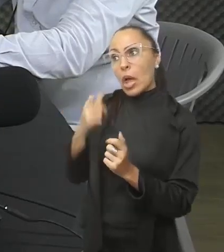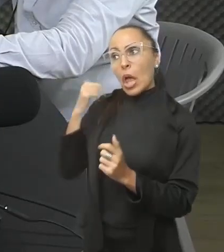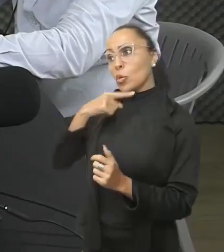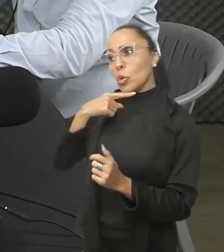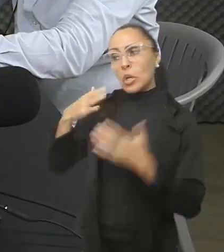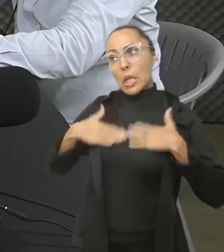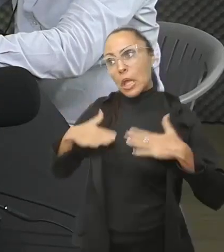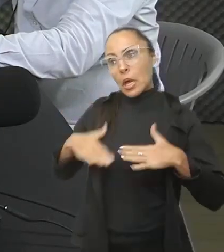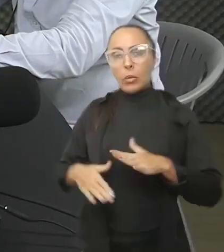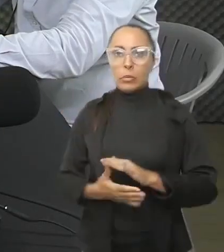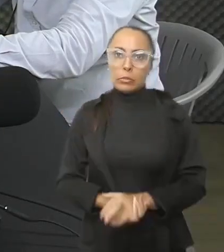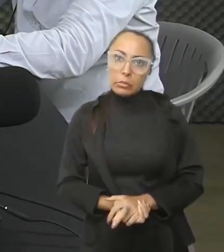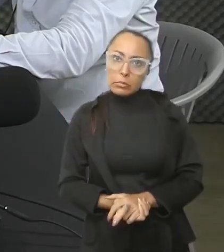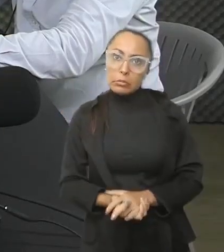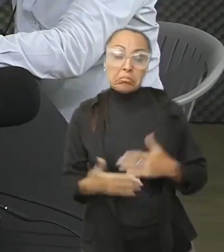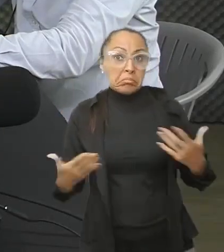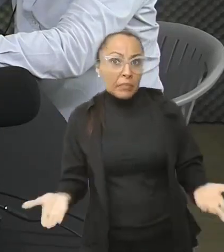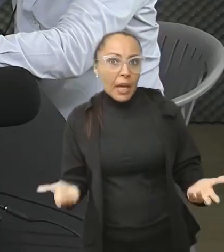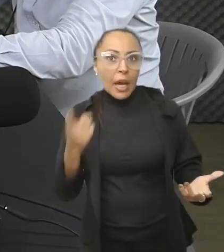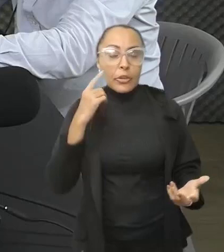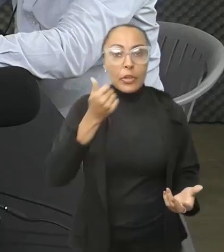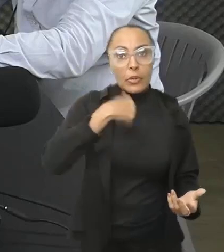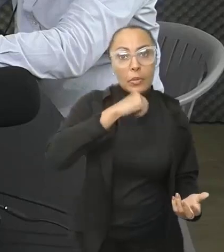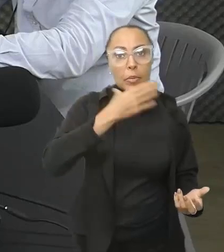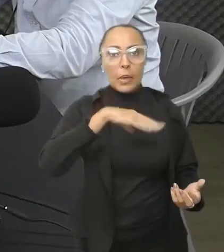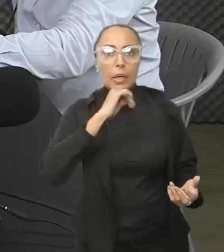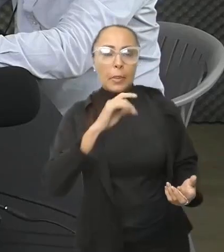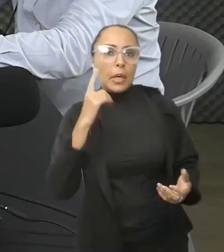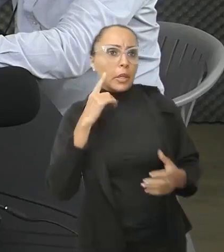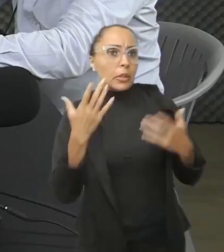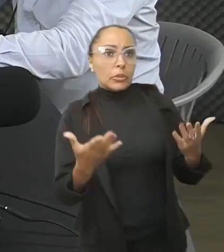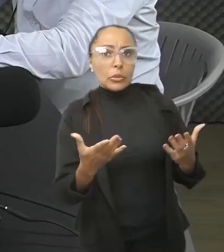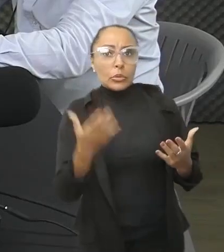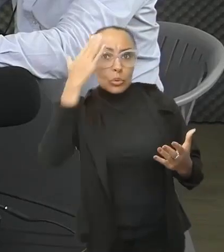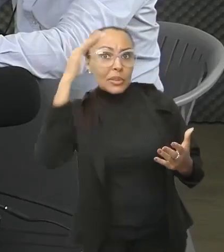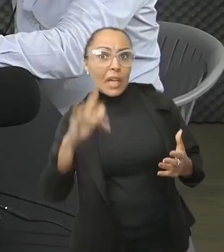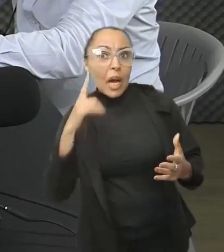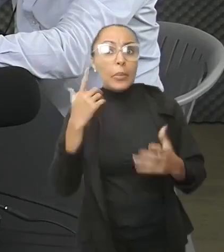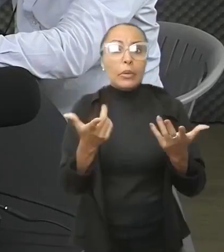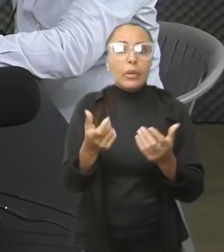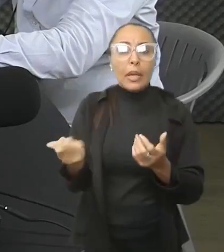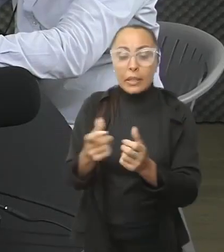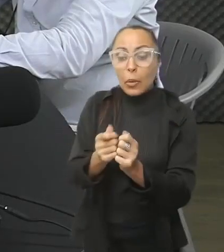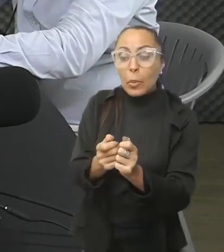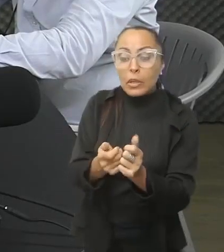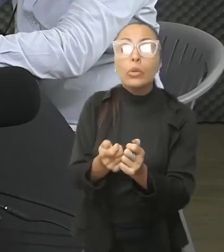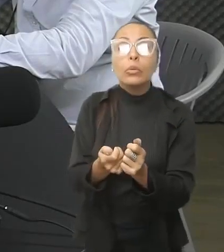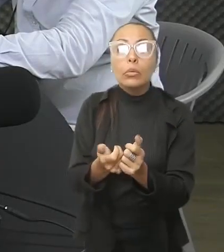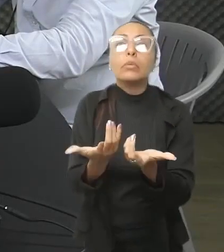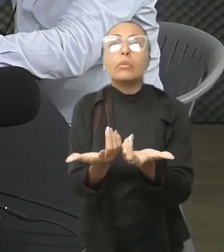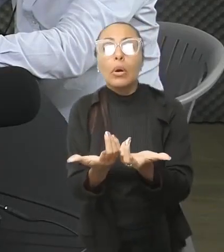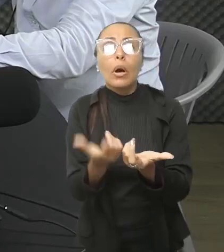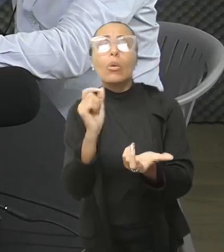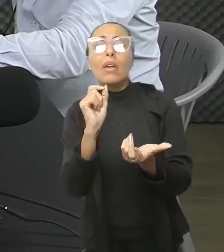calmo. E às vezes os pais, aquelas pessoas que estão próximas, não sabem nem o que é que o filho está fazendo ali. Qual o contato?